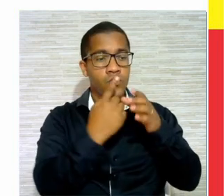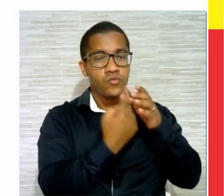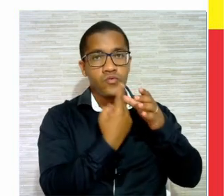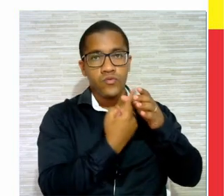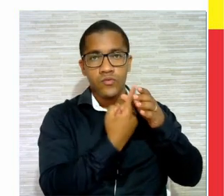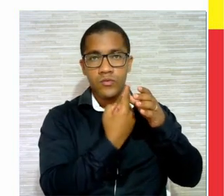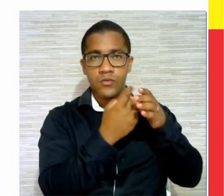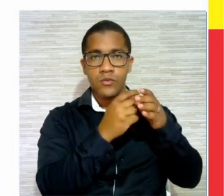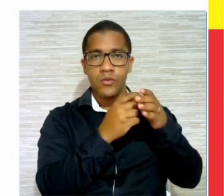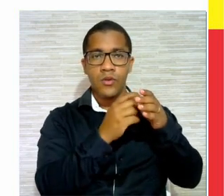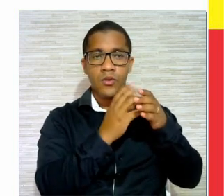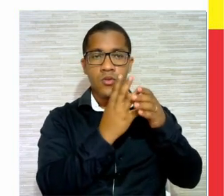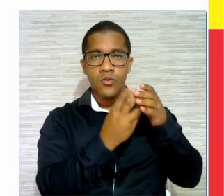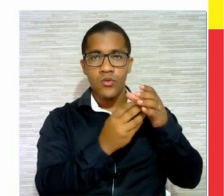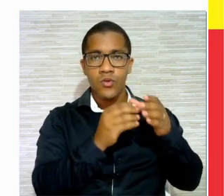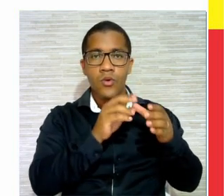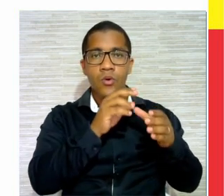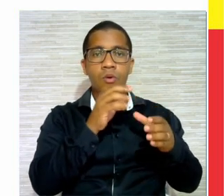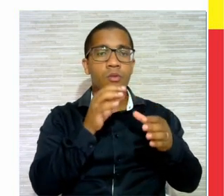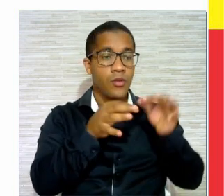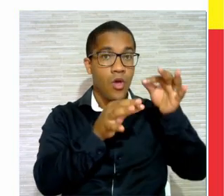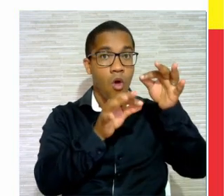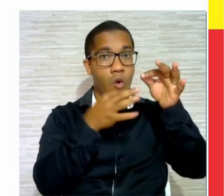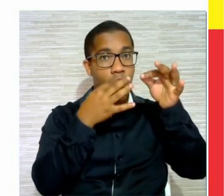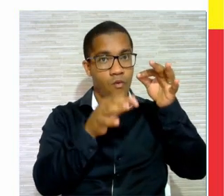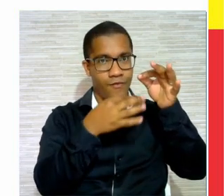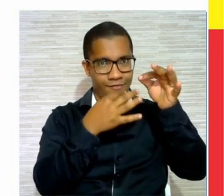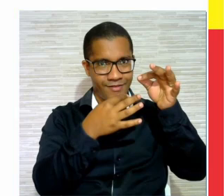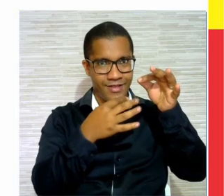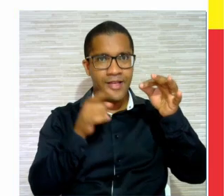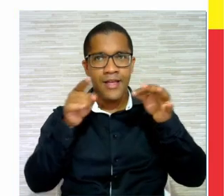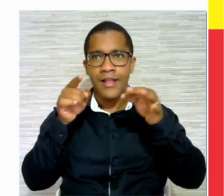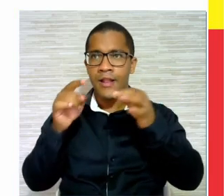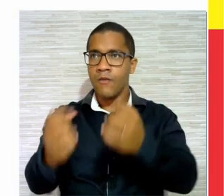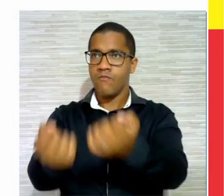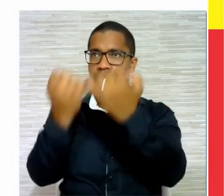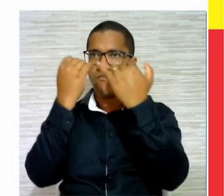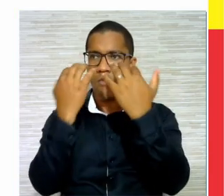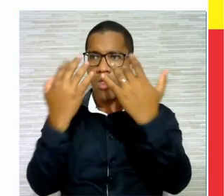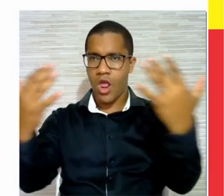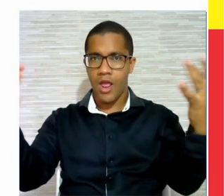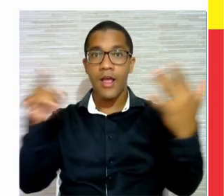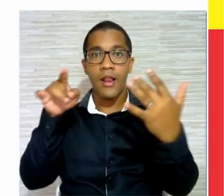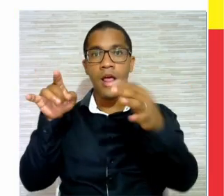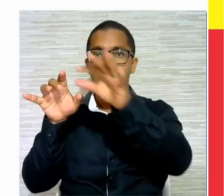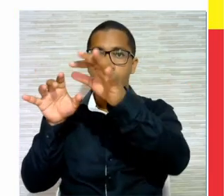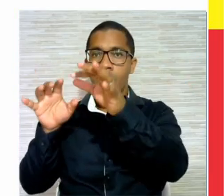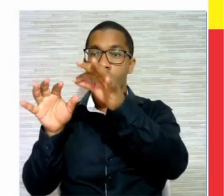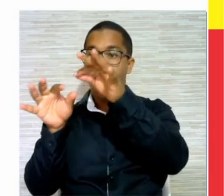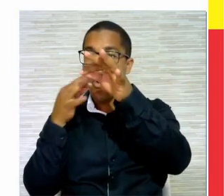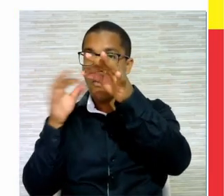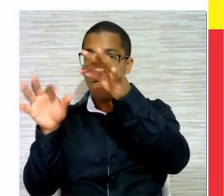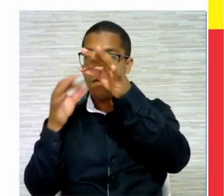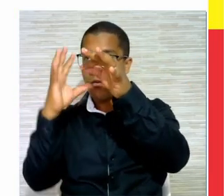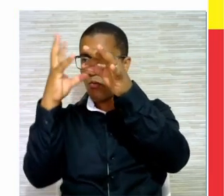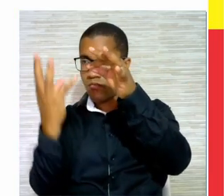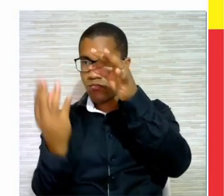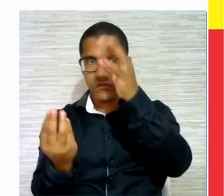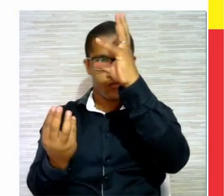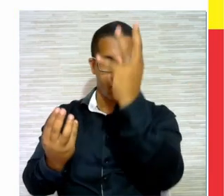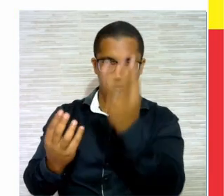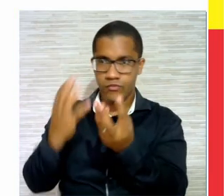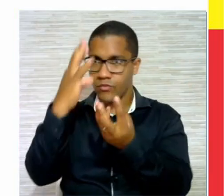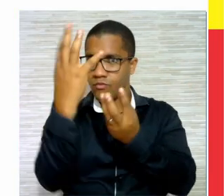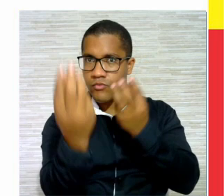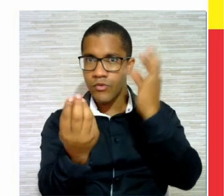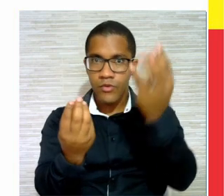uva. Então, nesse ambiente, lá em Petrolina, onde se extrai a uva, se planta a uva, tá? Nesse mesmo